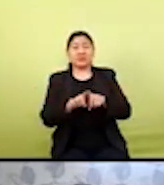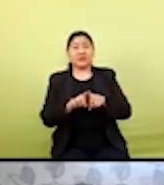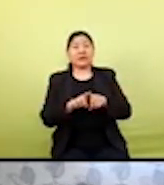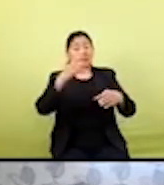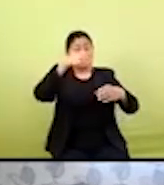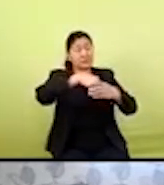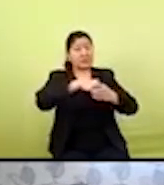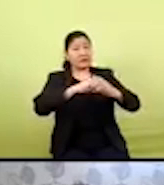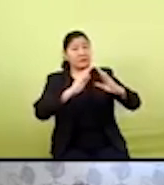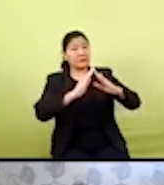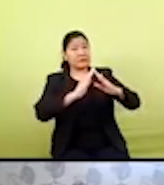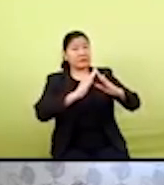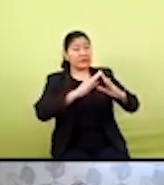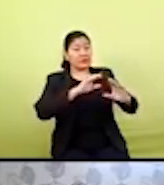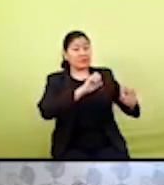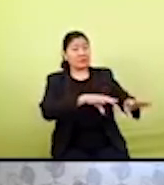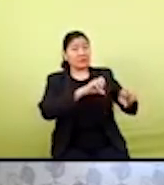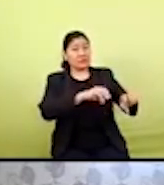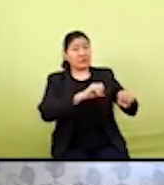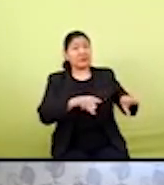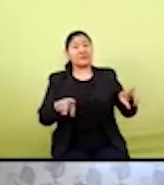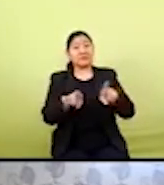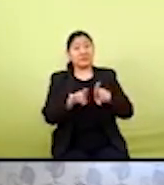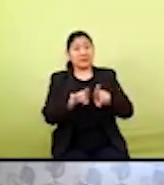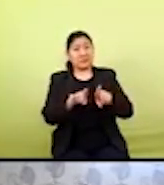educação, contribuir para a mudança